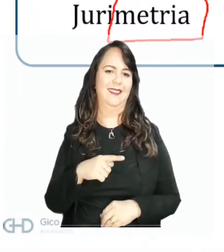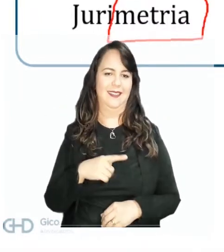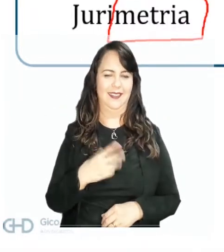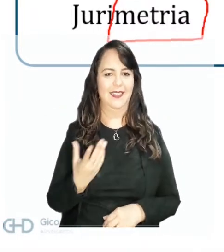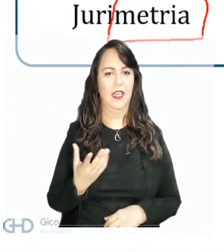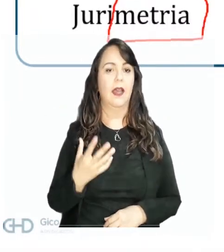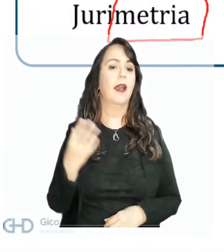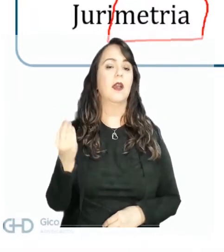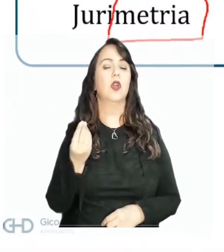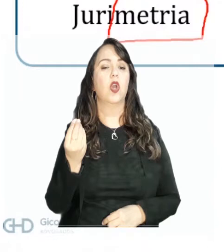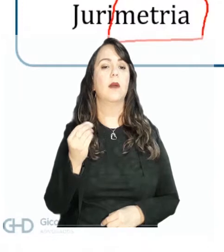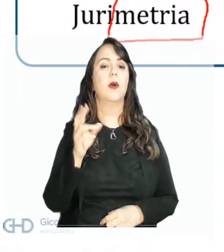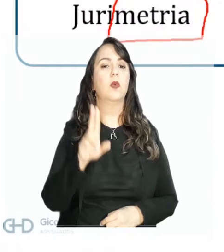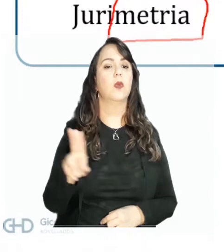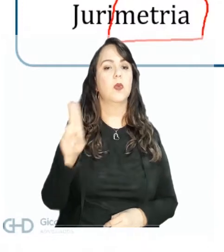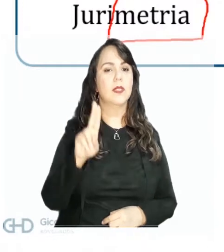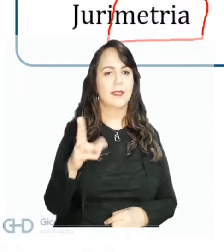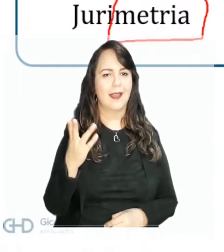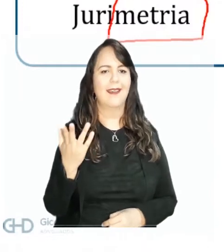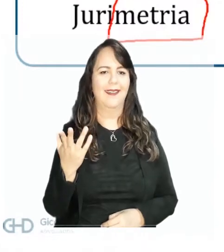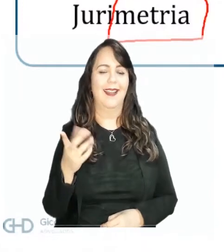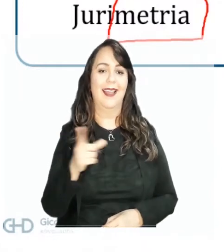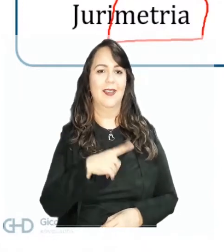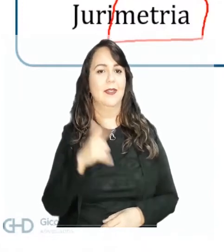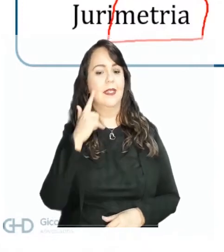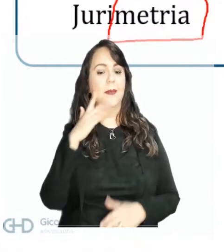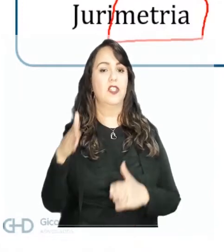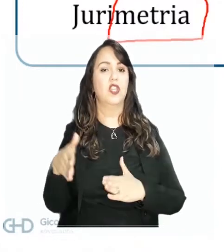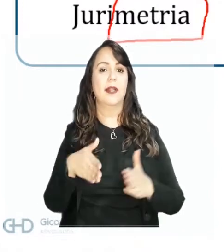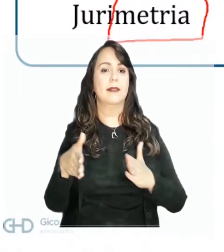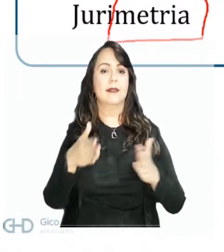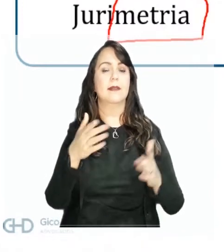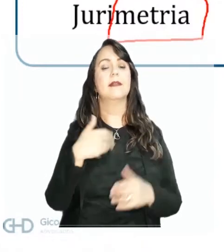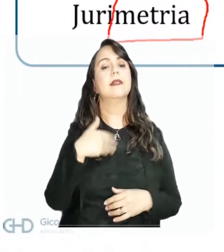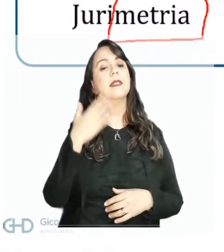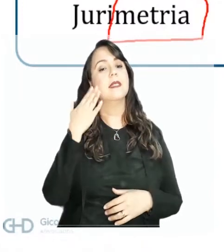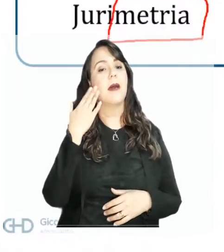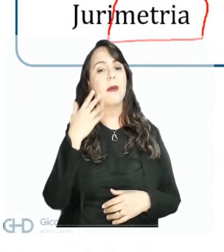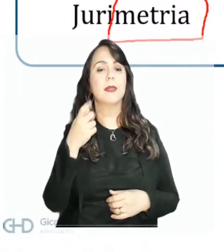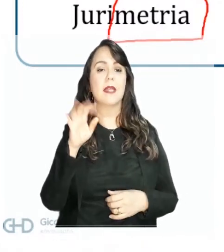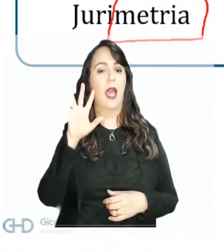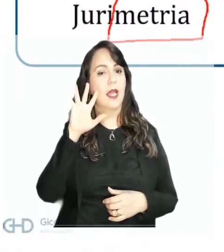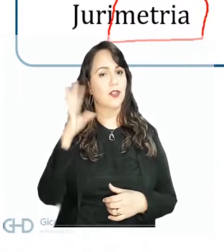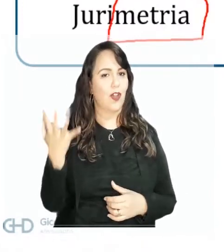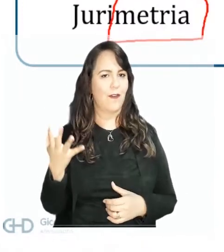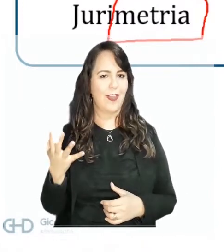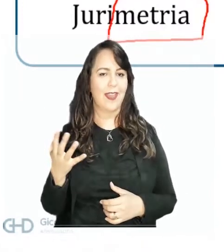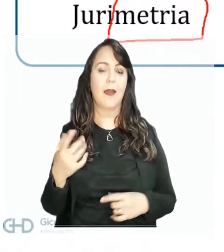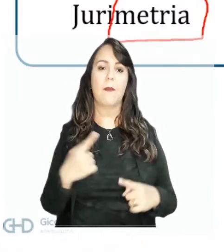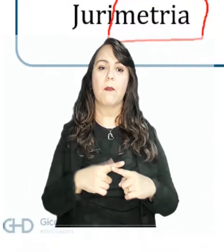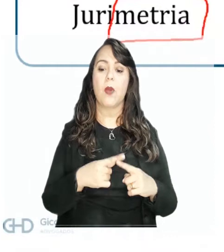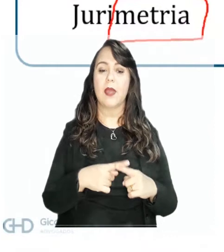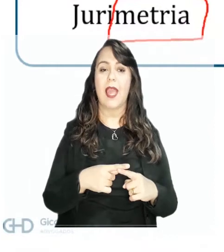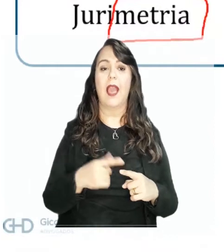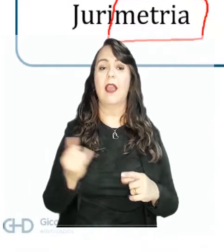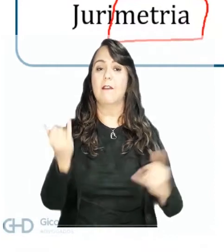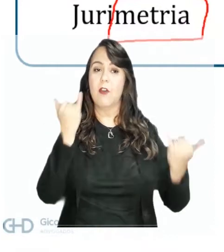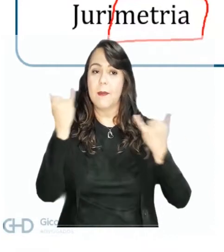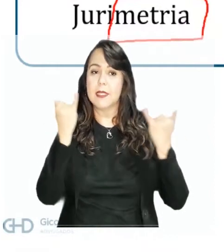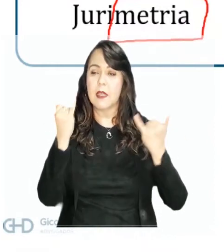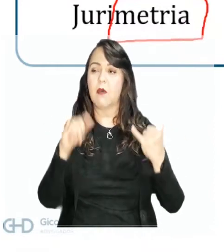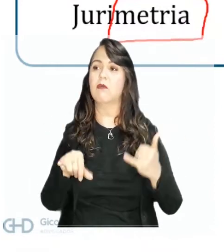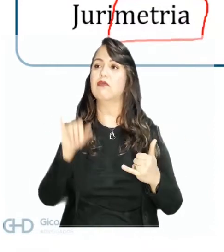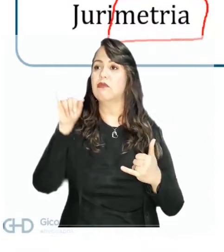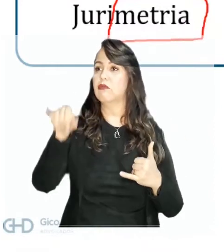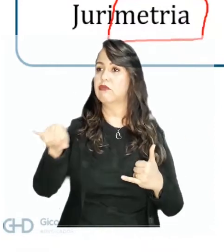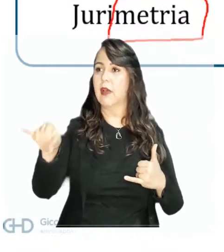isso é uma questão que precisa ser resolvida, porque se vocês não resolverem, a tendência é que surjam 200 mil processos para discutir esta